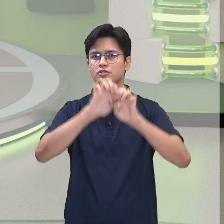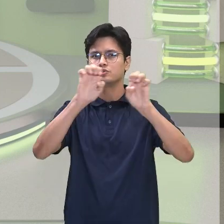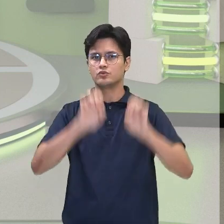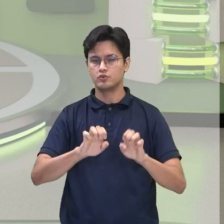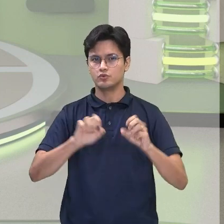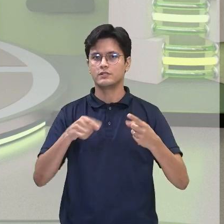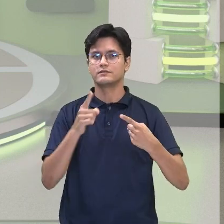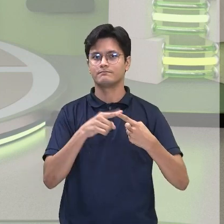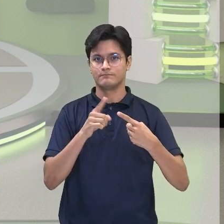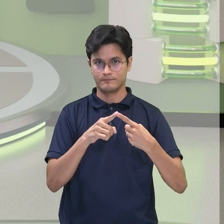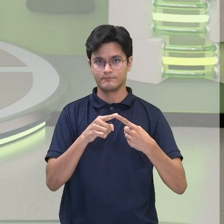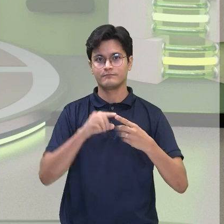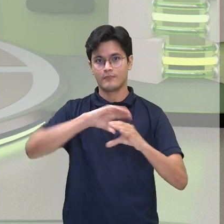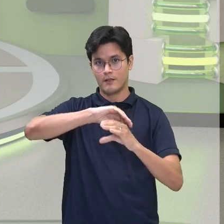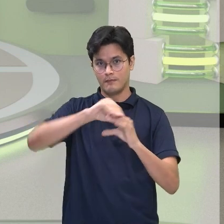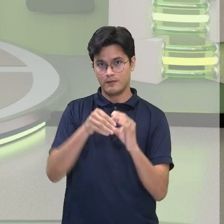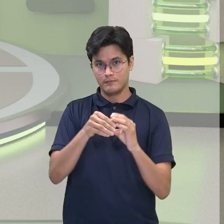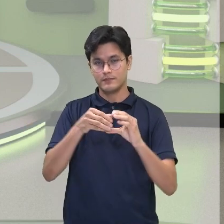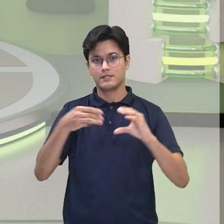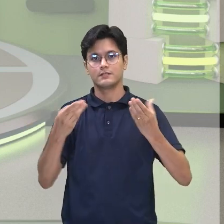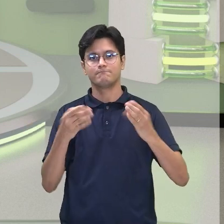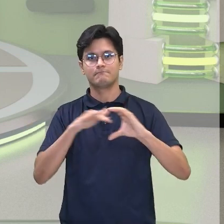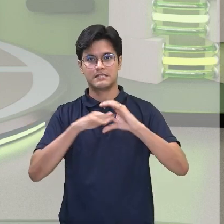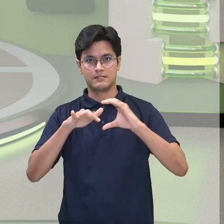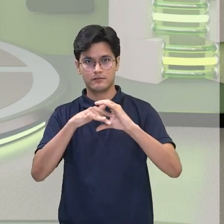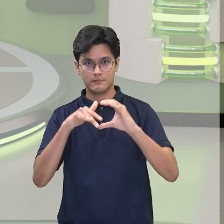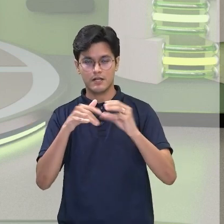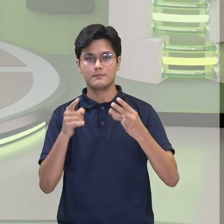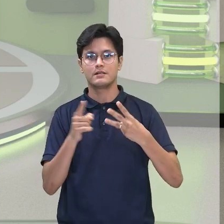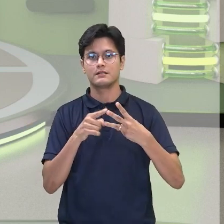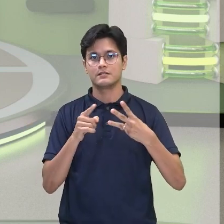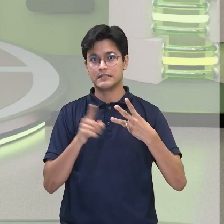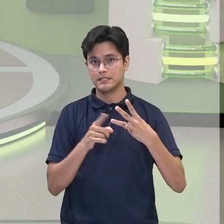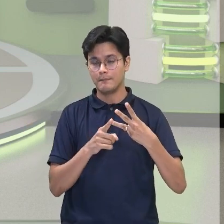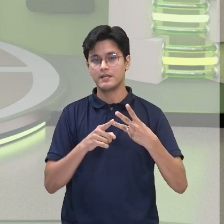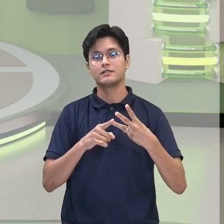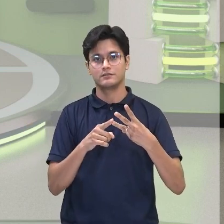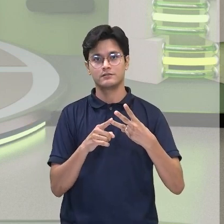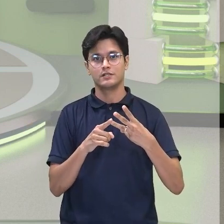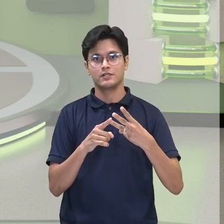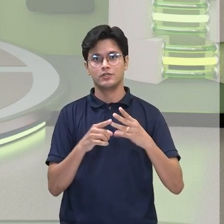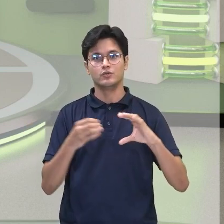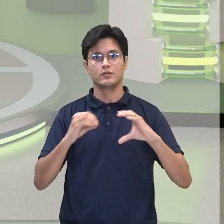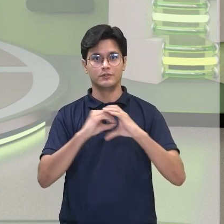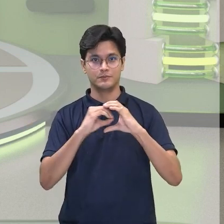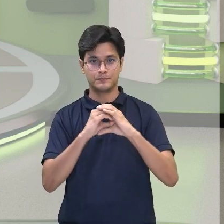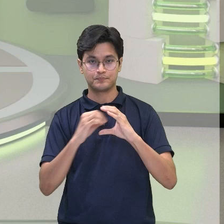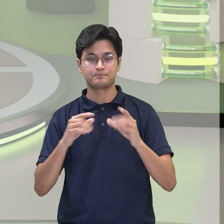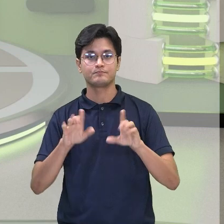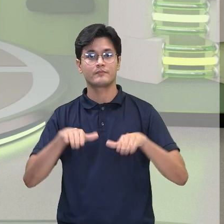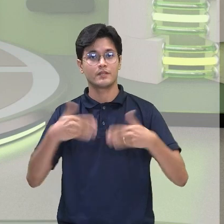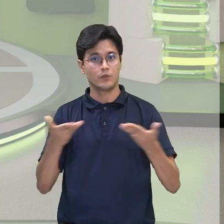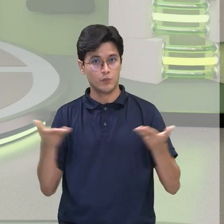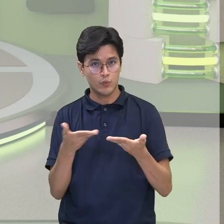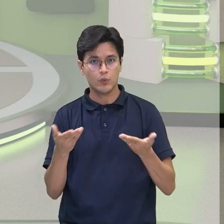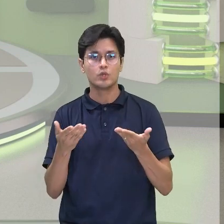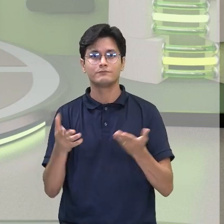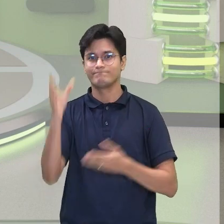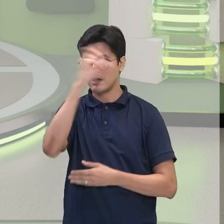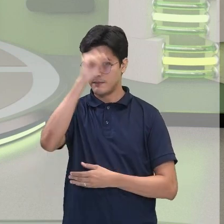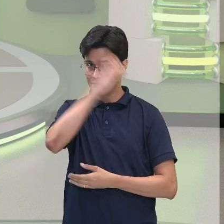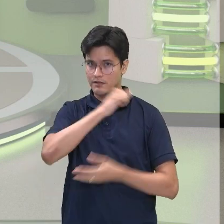membrana plasmática, o citoplasma e o núcleo, né? Vamos ter aí detalhes de cada estrutura, vocês